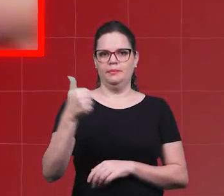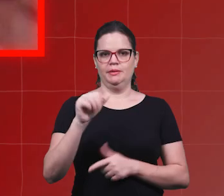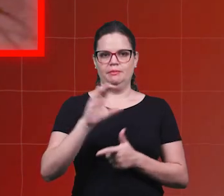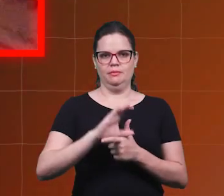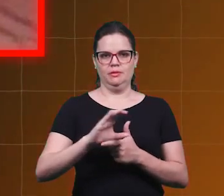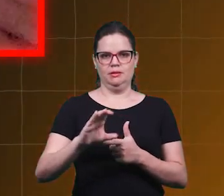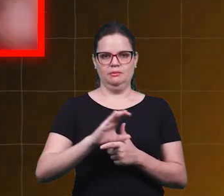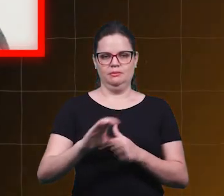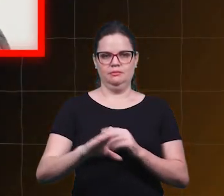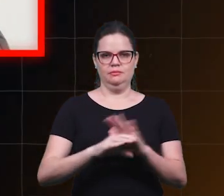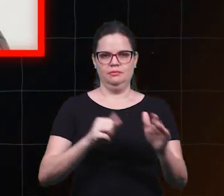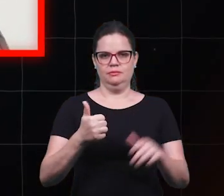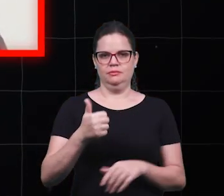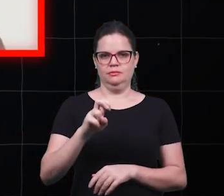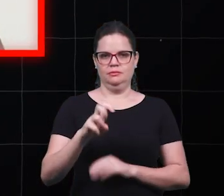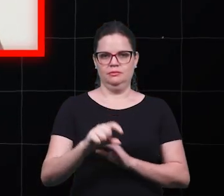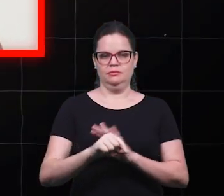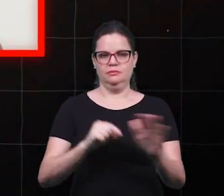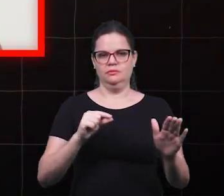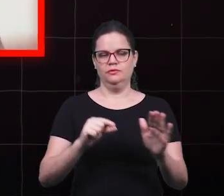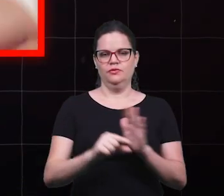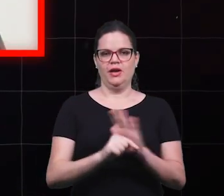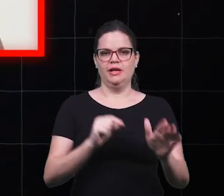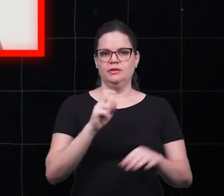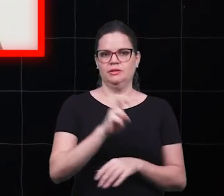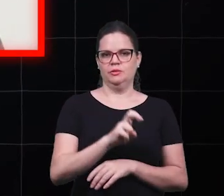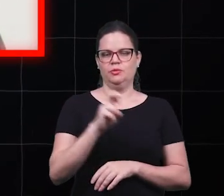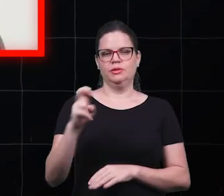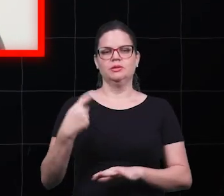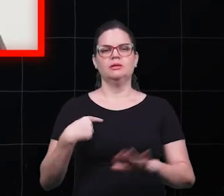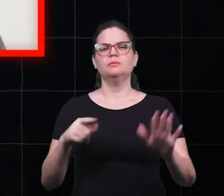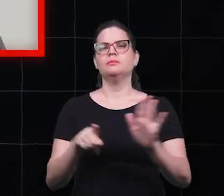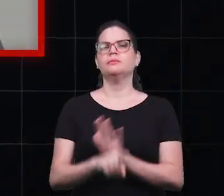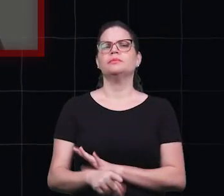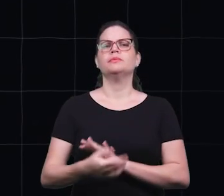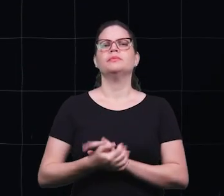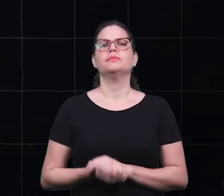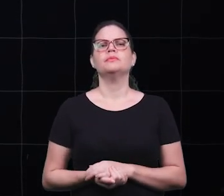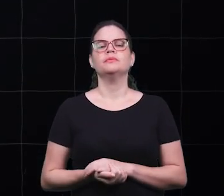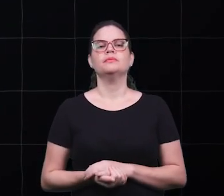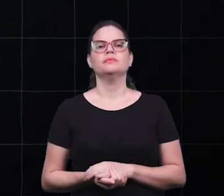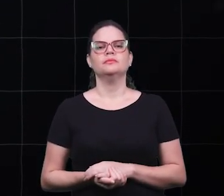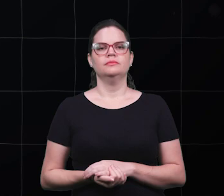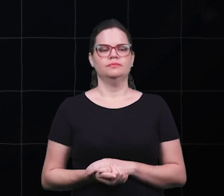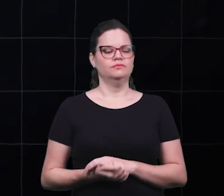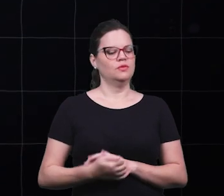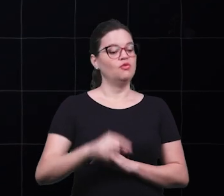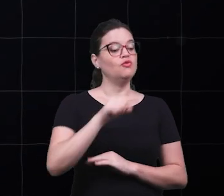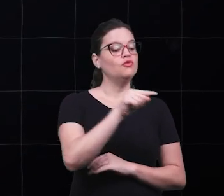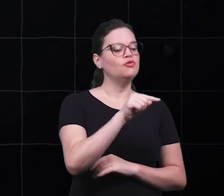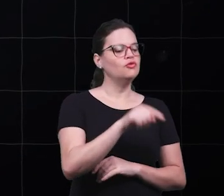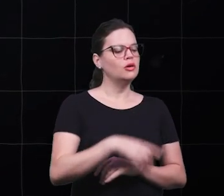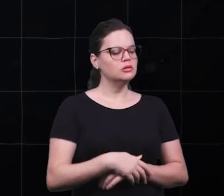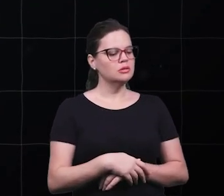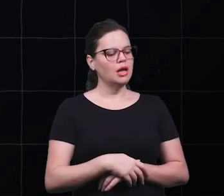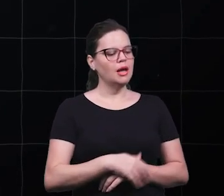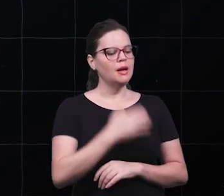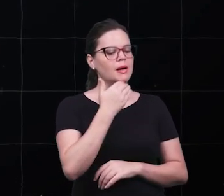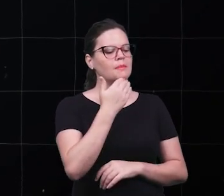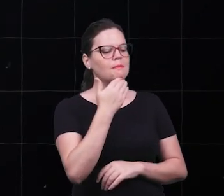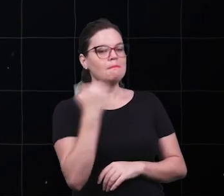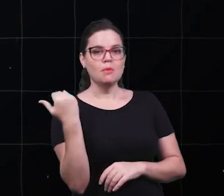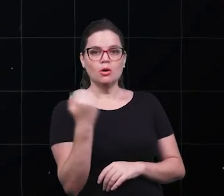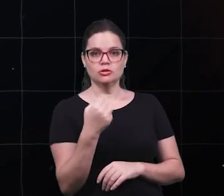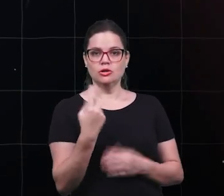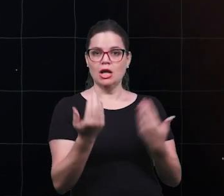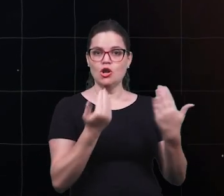Coríntios, capítulo 15, verso 55, ele vai perguntar: onde está, ó morte, o teu aguilhão? Onde